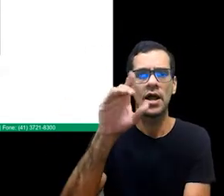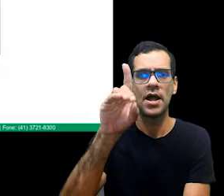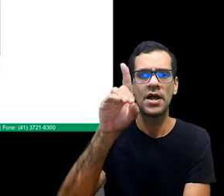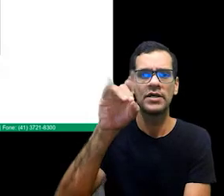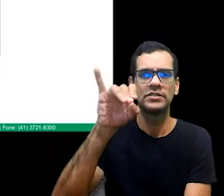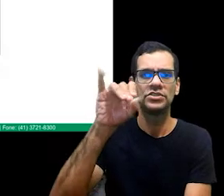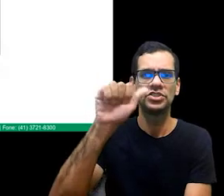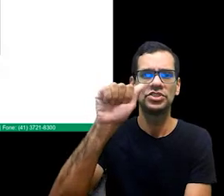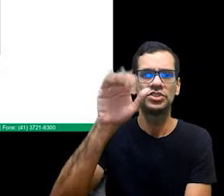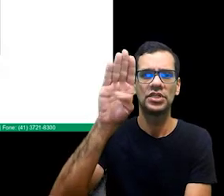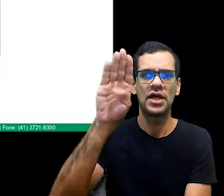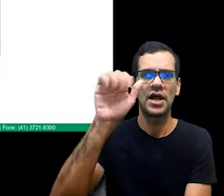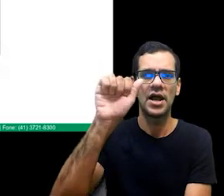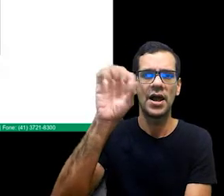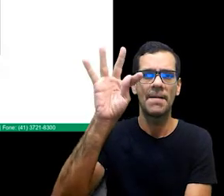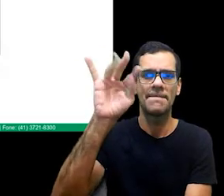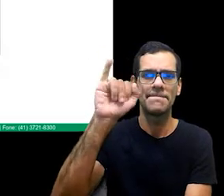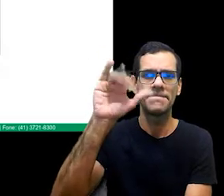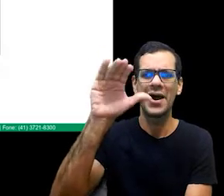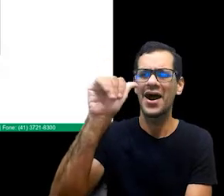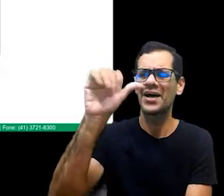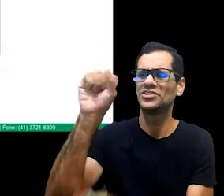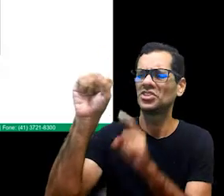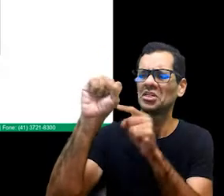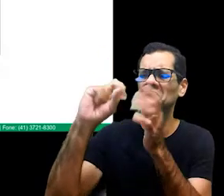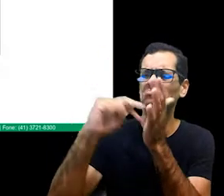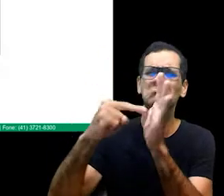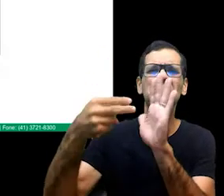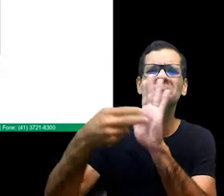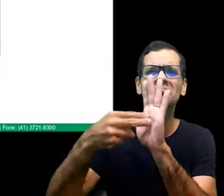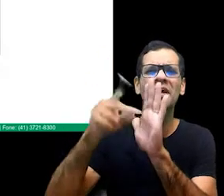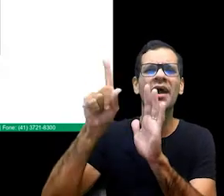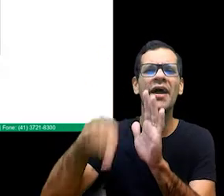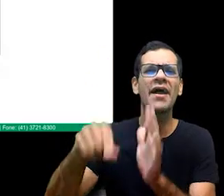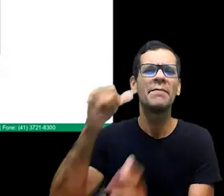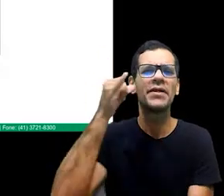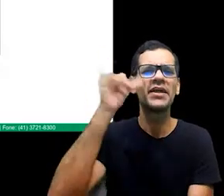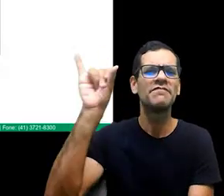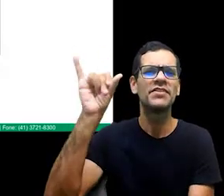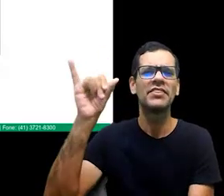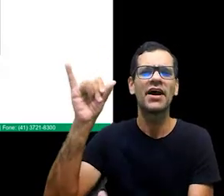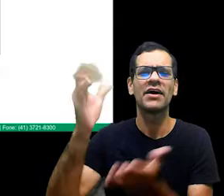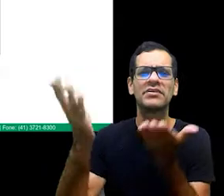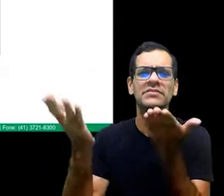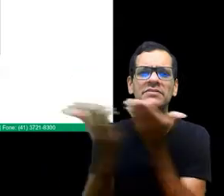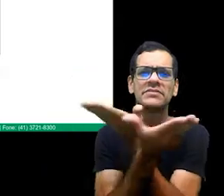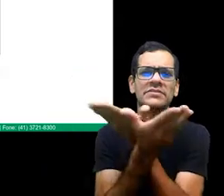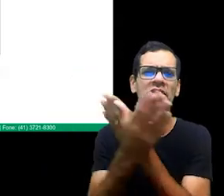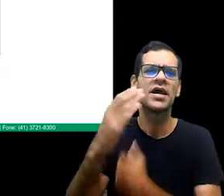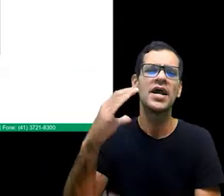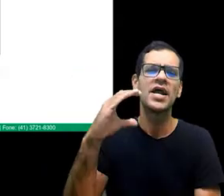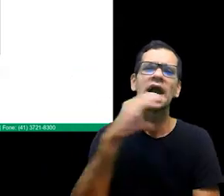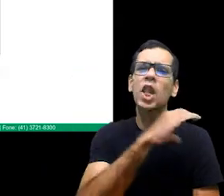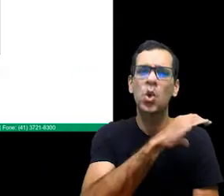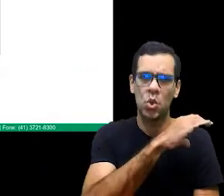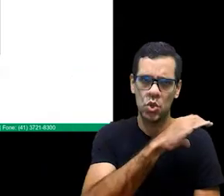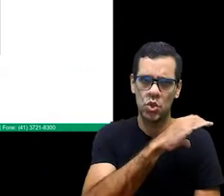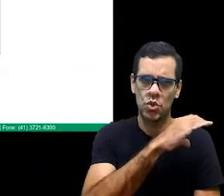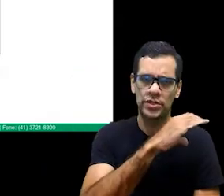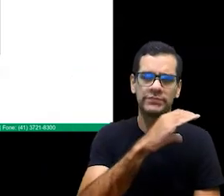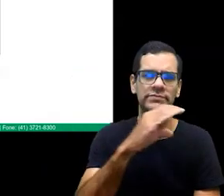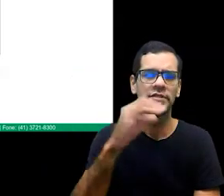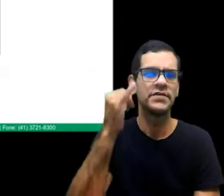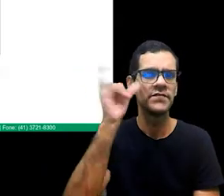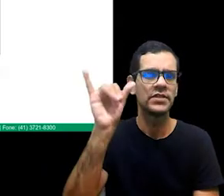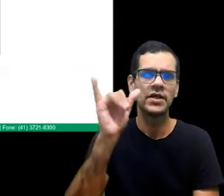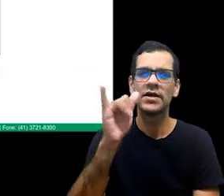elas impedem a troca de calor. Elas exercem a mesma função que um isopor, que a gente usa para colocar